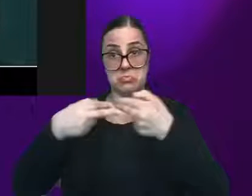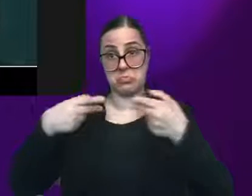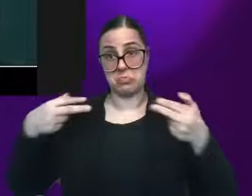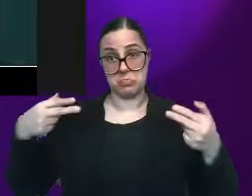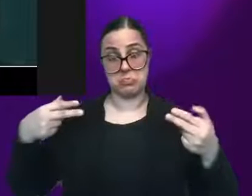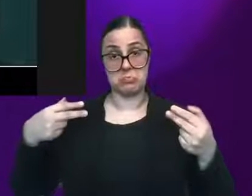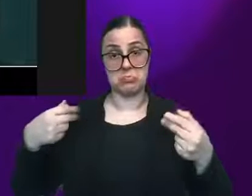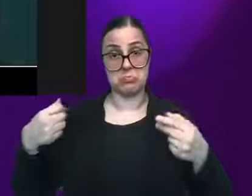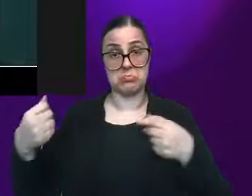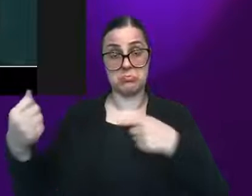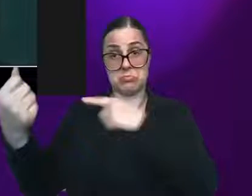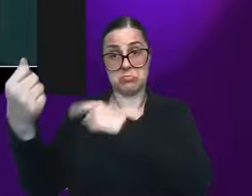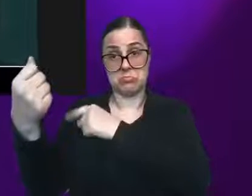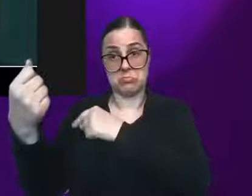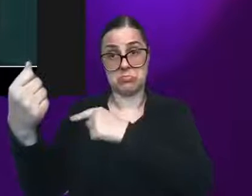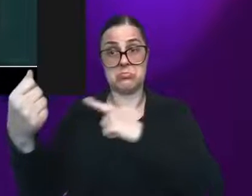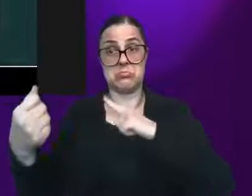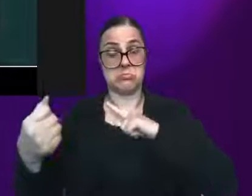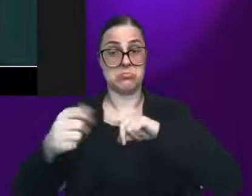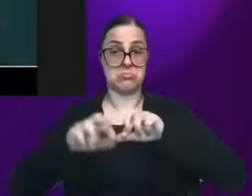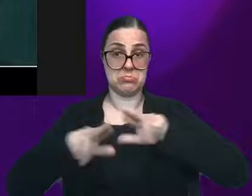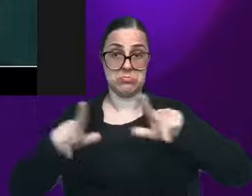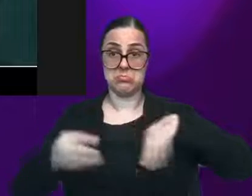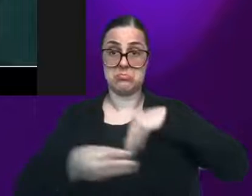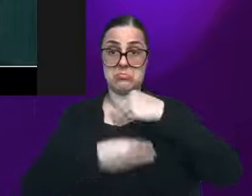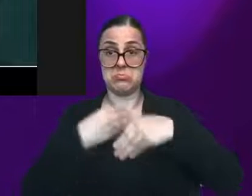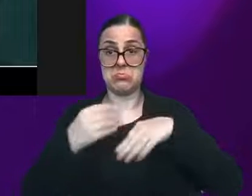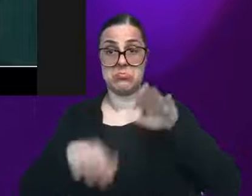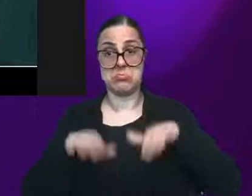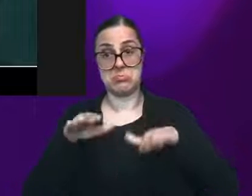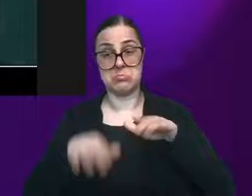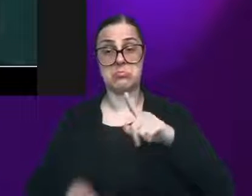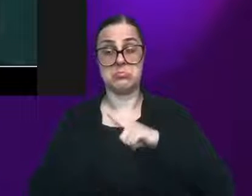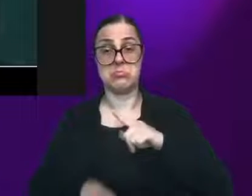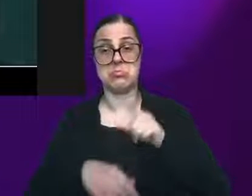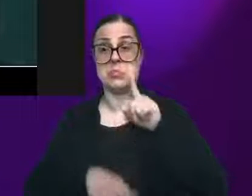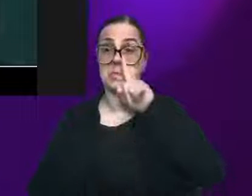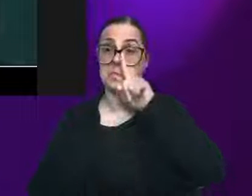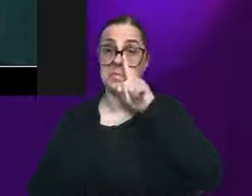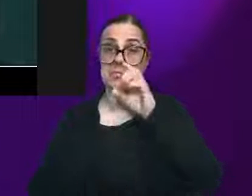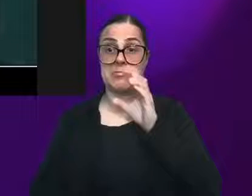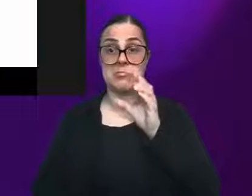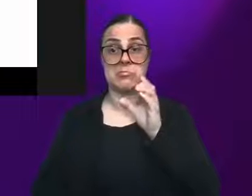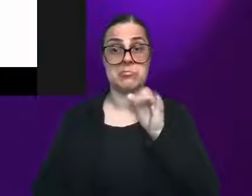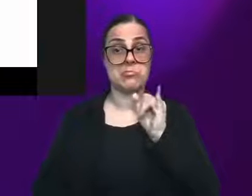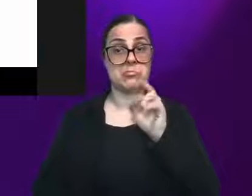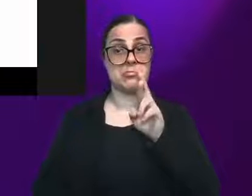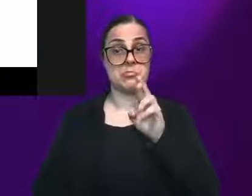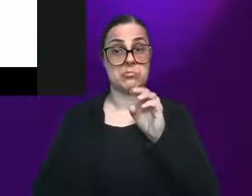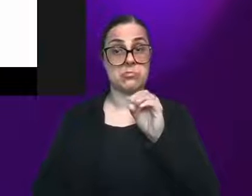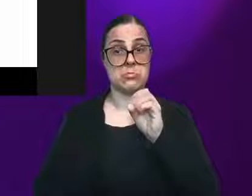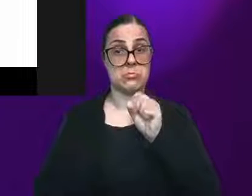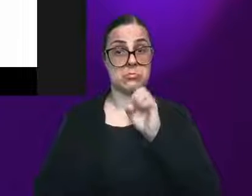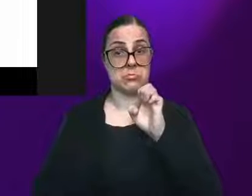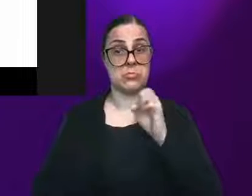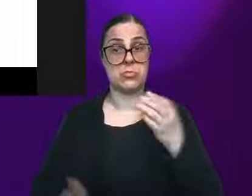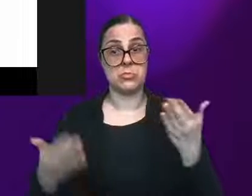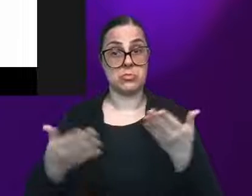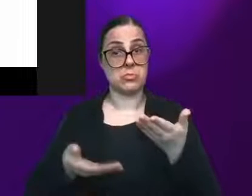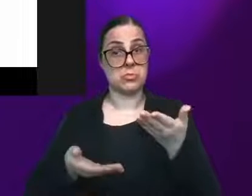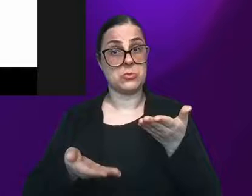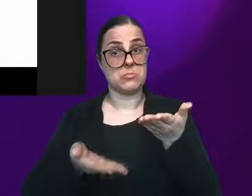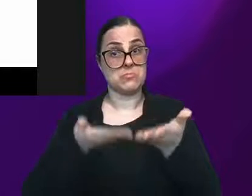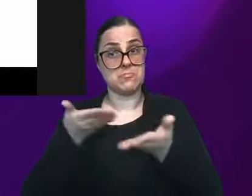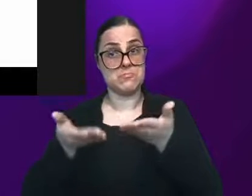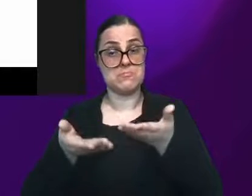não é nem por uma hipercalemia, acidose, na maior parte das vezes é para manejo volêmico, mas hoje eu não vou falar de diálise, vou